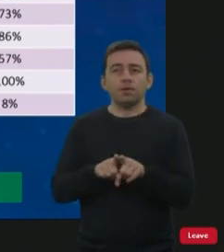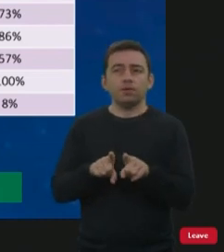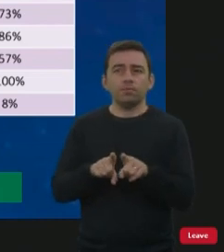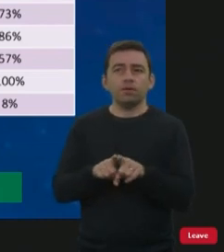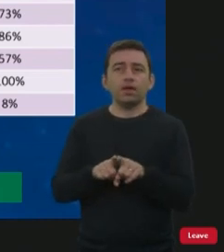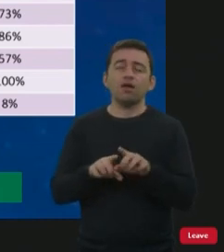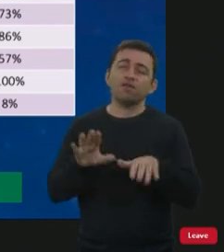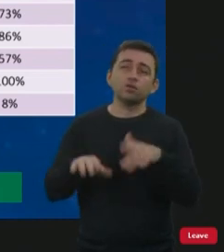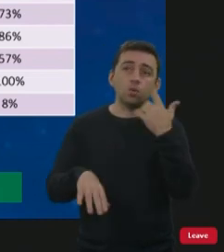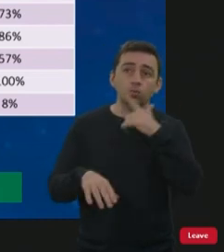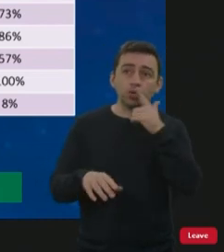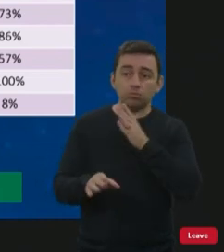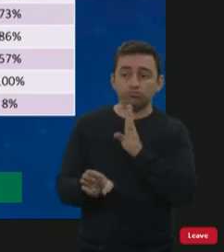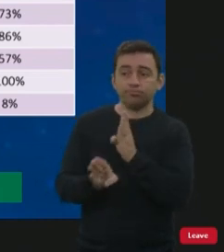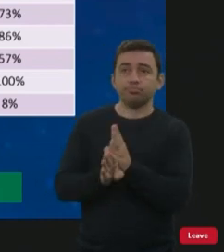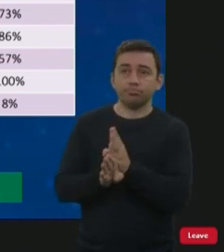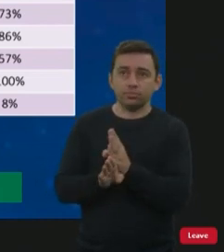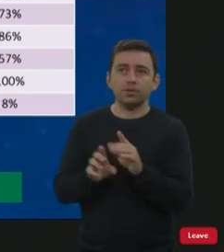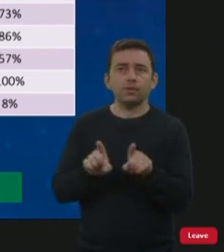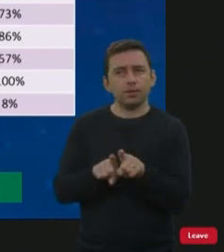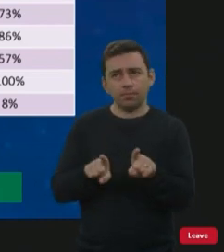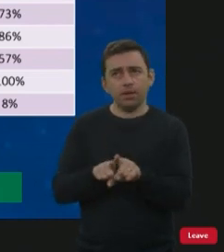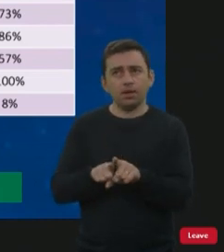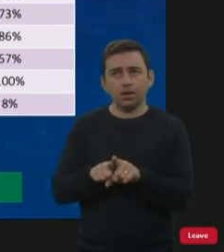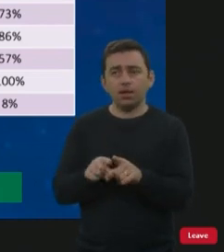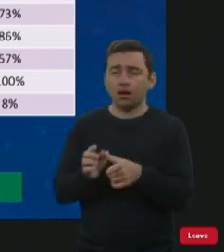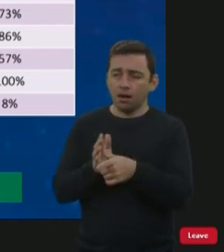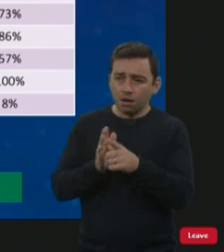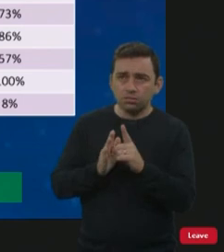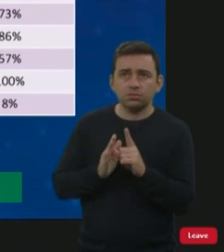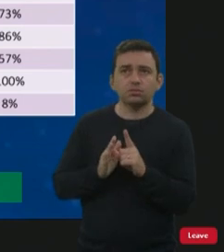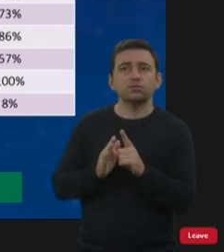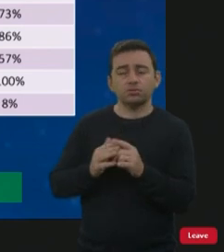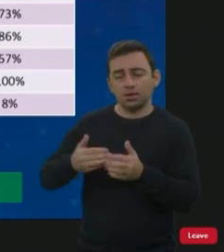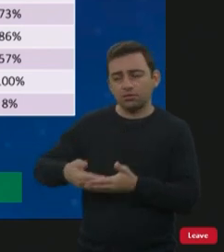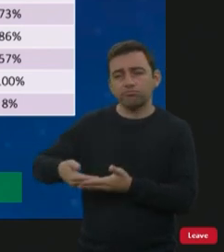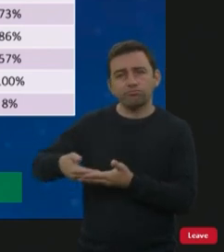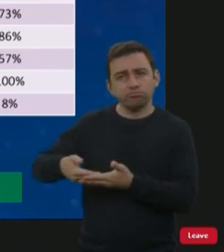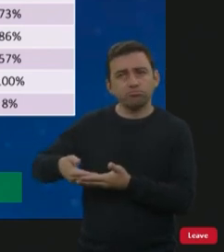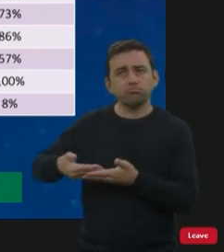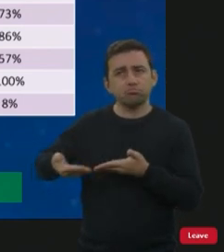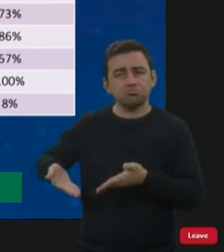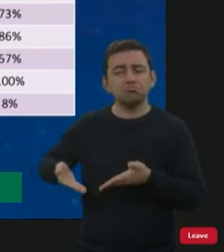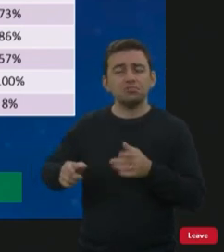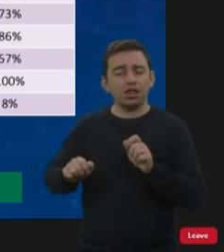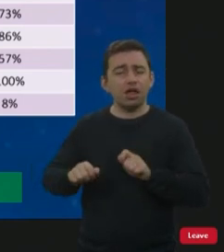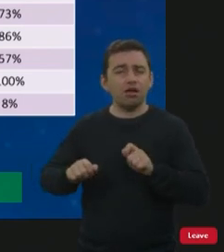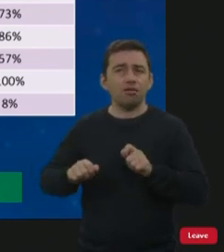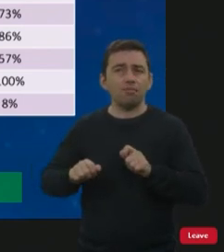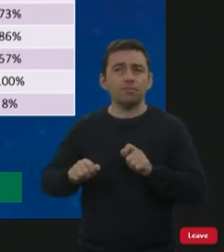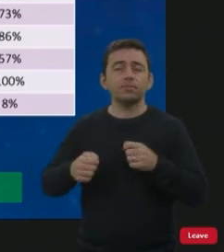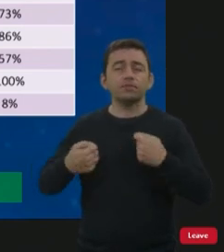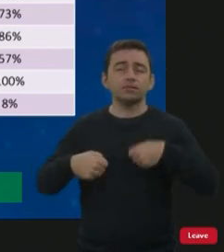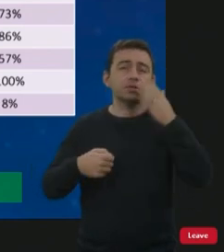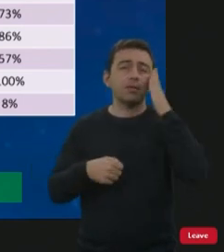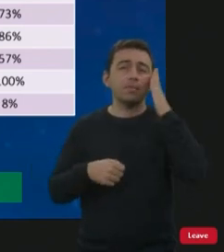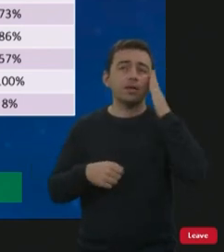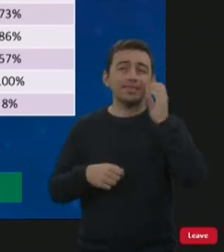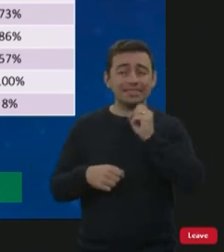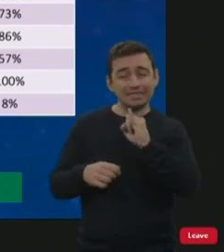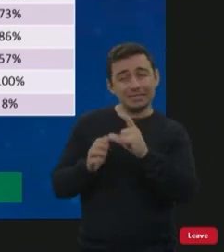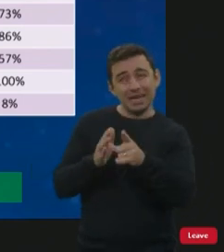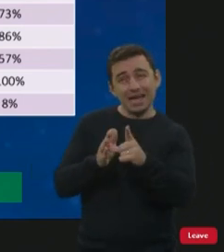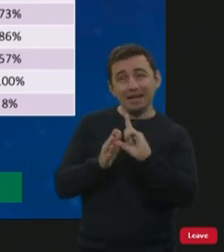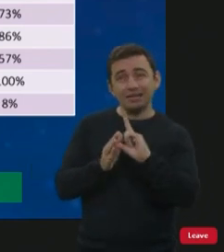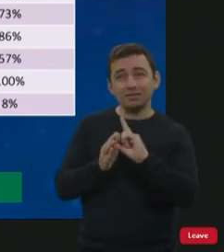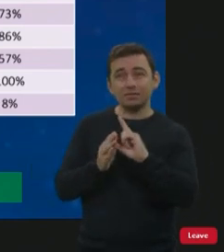ter esse diagnóstico também na triagem neonatal, tá? Então, é importante a gente saber isso, que se a gente conseguir